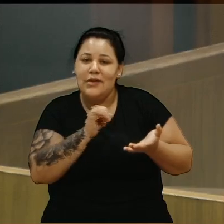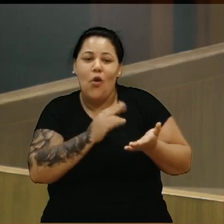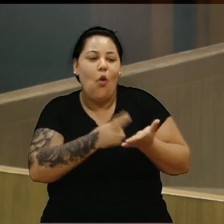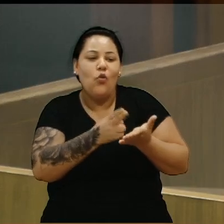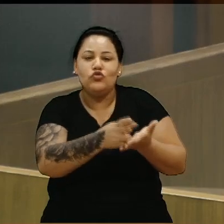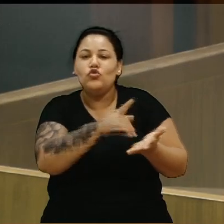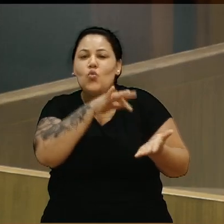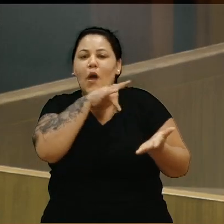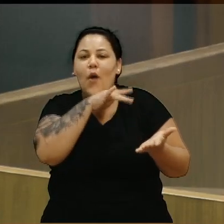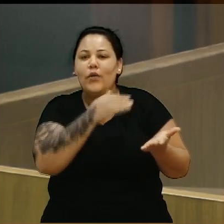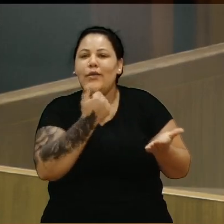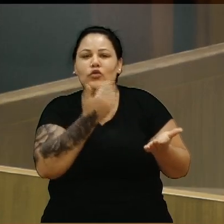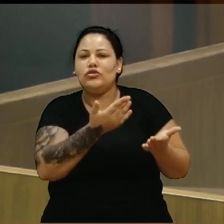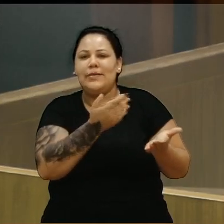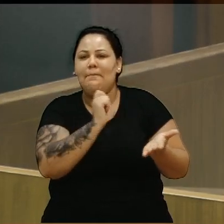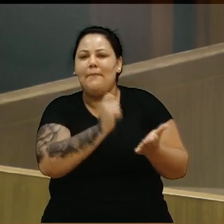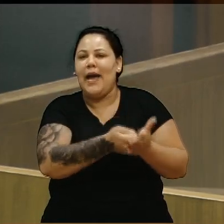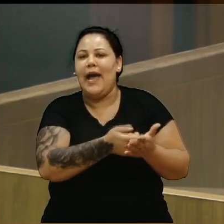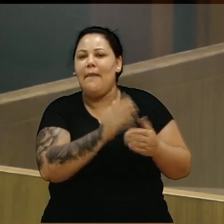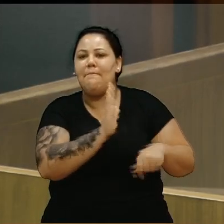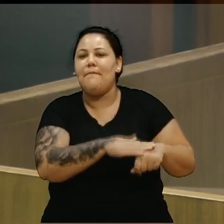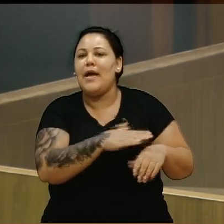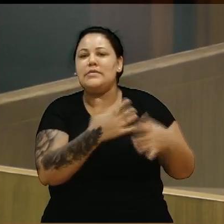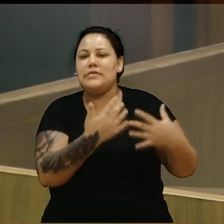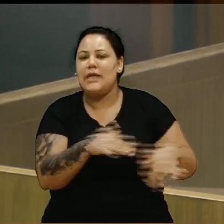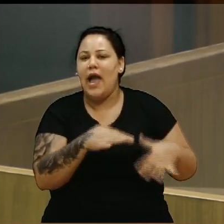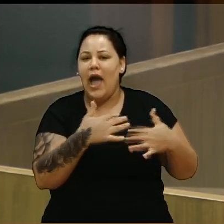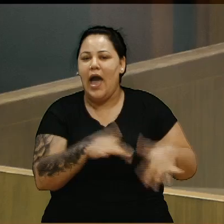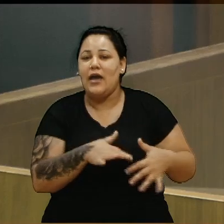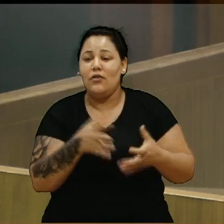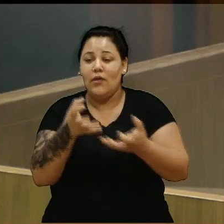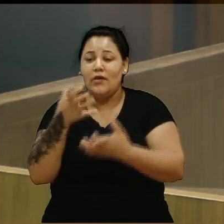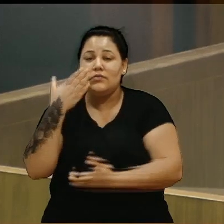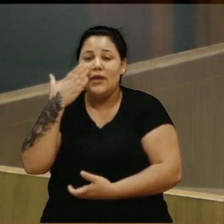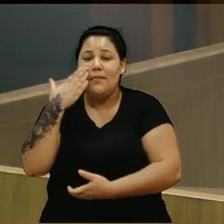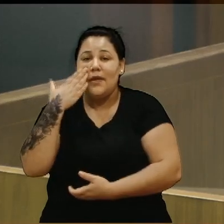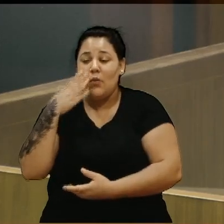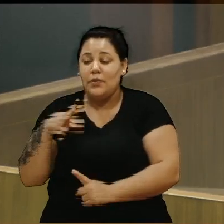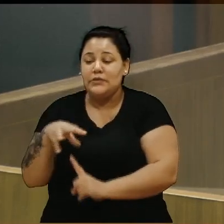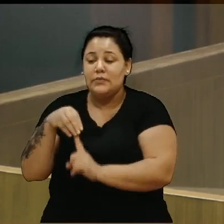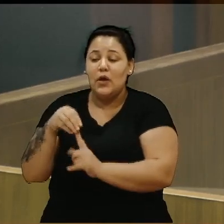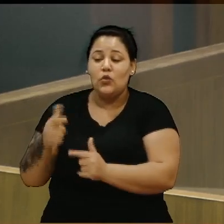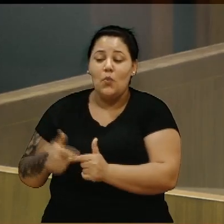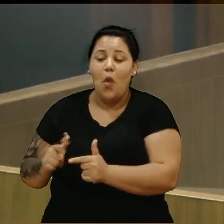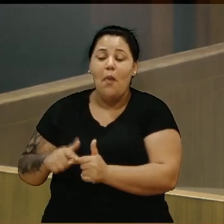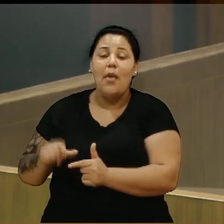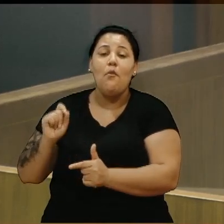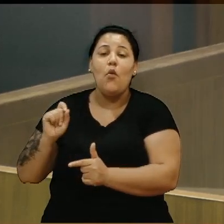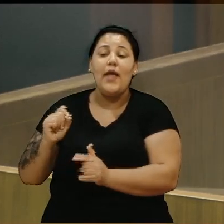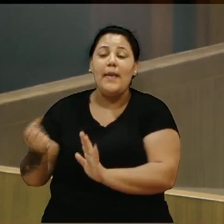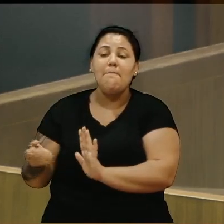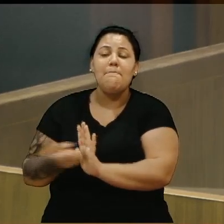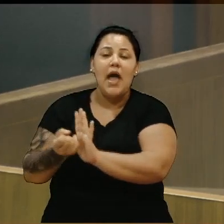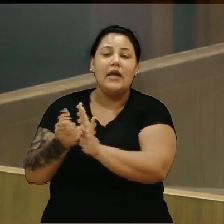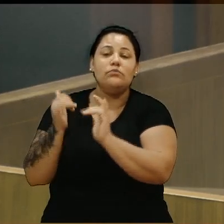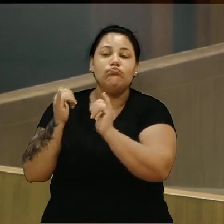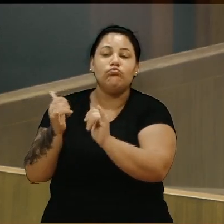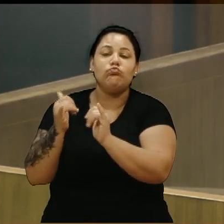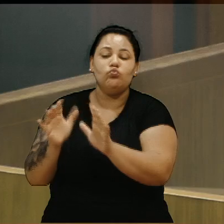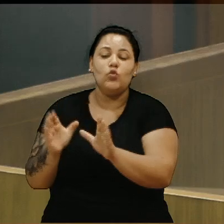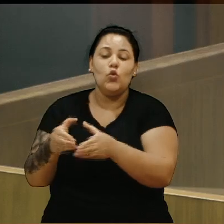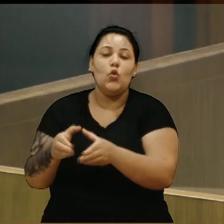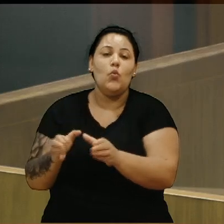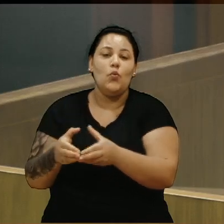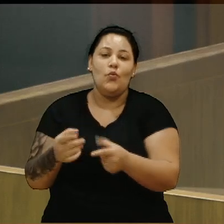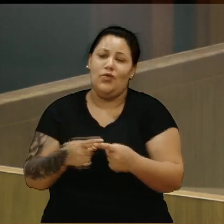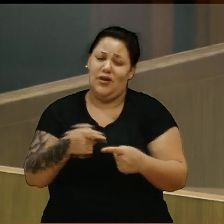posição. Nós queremos debater o cerne da questão, a raiz do problema em relação ao transporte coletivo. Então, nós temos uma preocupação, porque hoje o trânsito